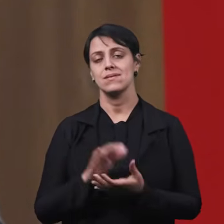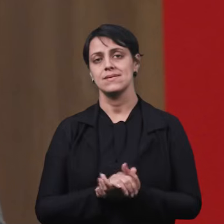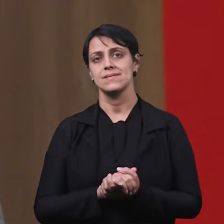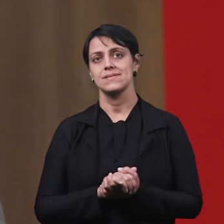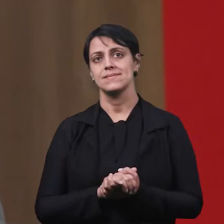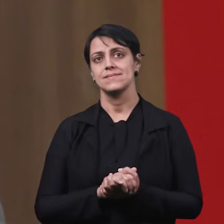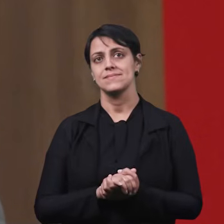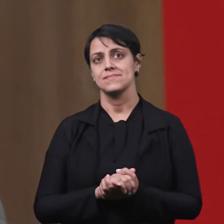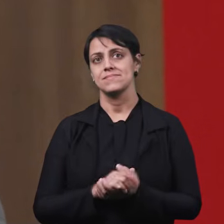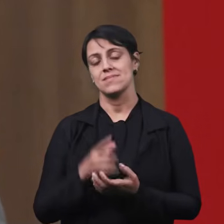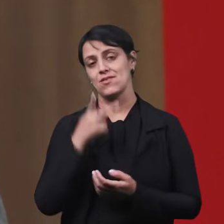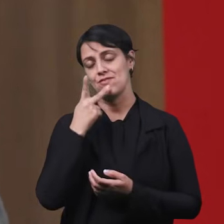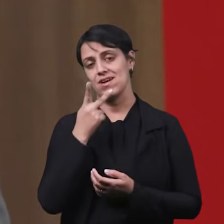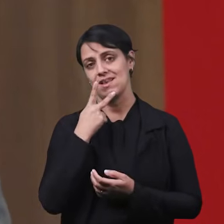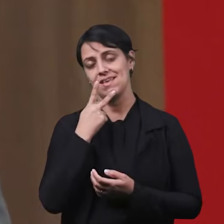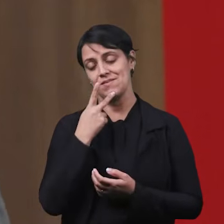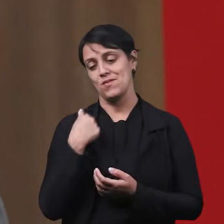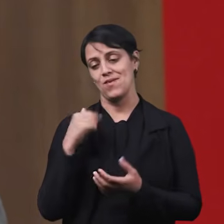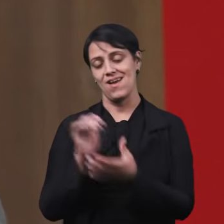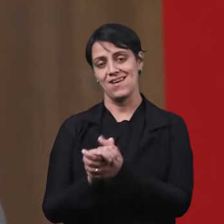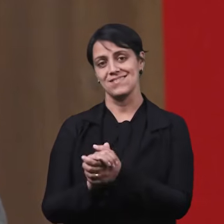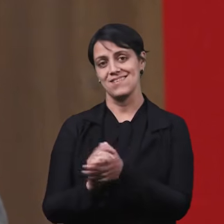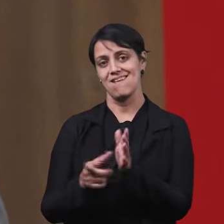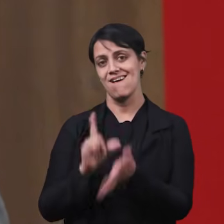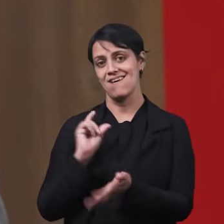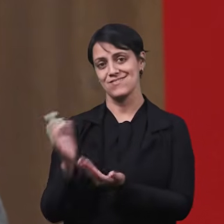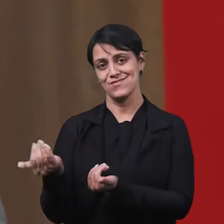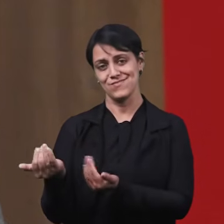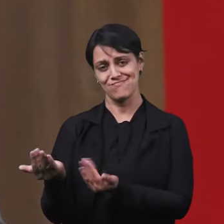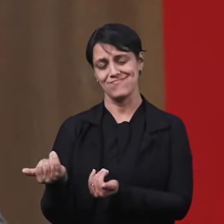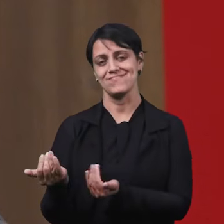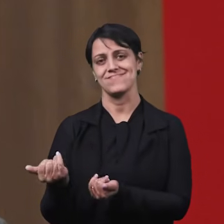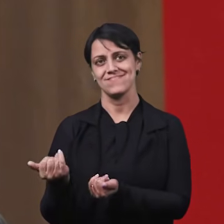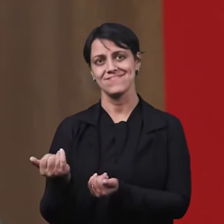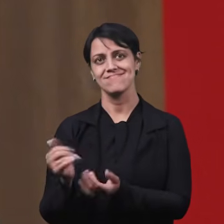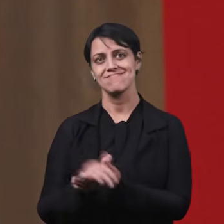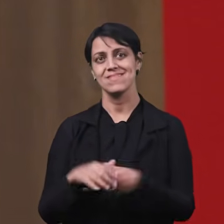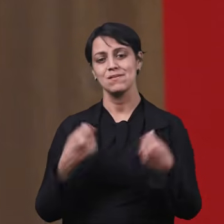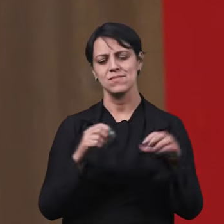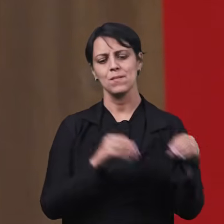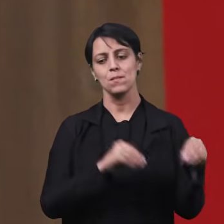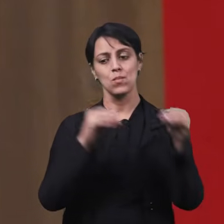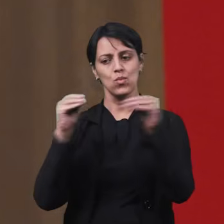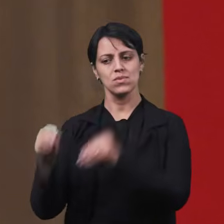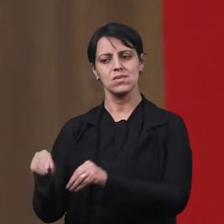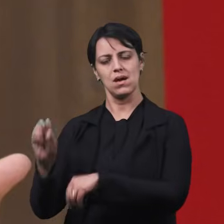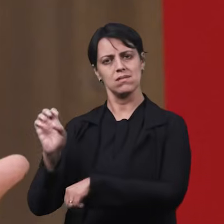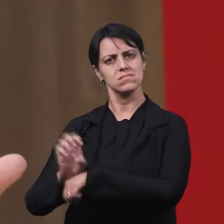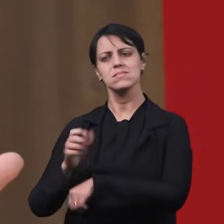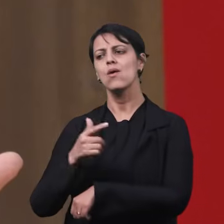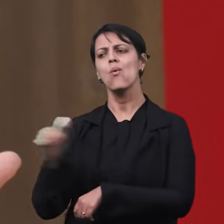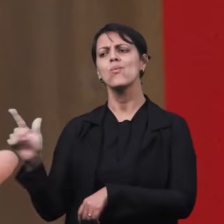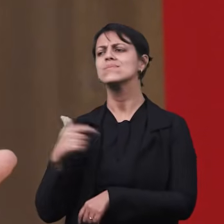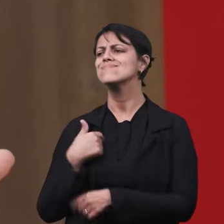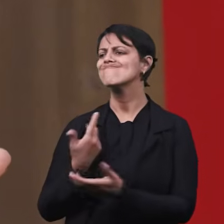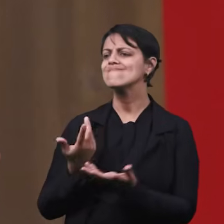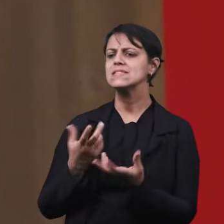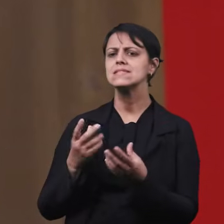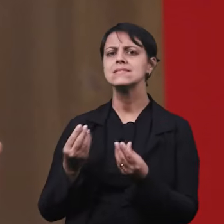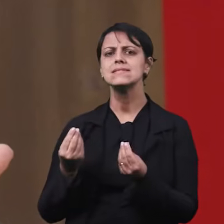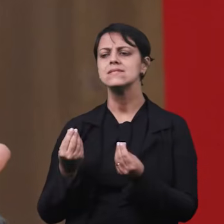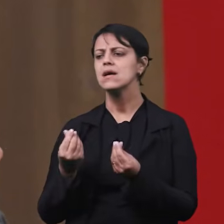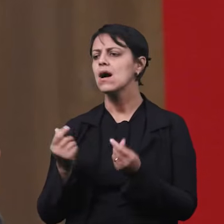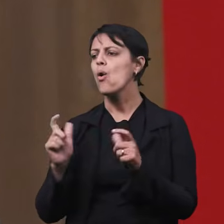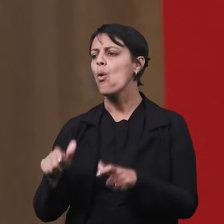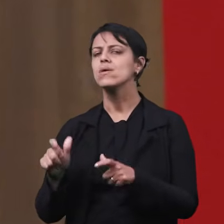já como falei assim, casei muito novo e tivemos que tomar decisões, fomos morar em outro estado, mas vamos para onde? A